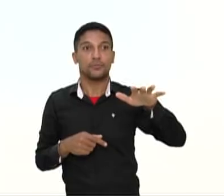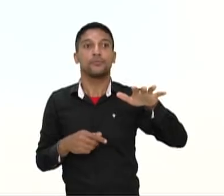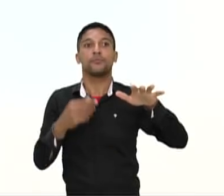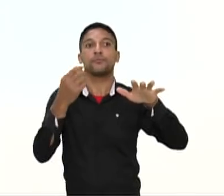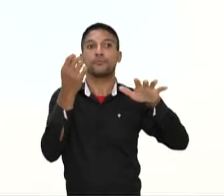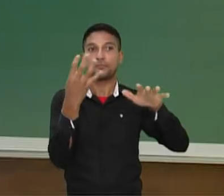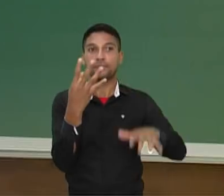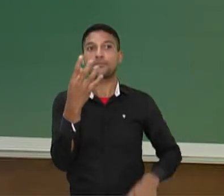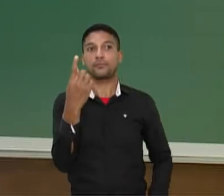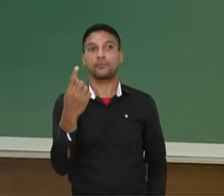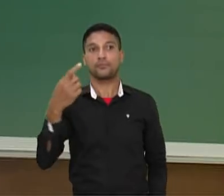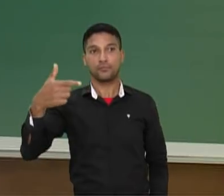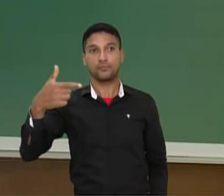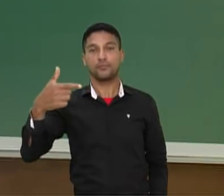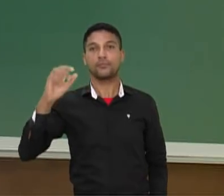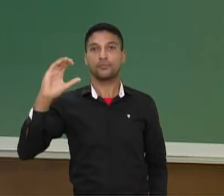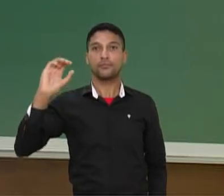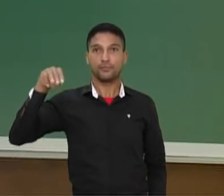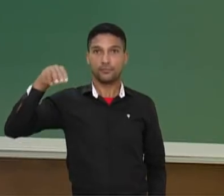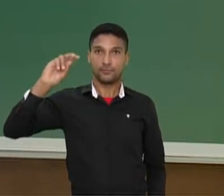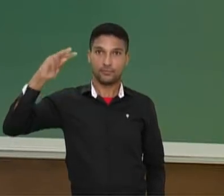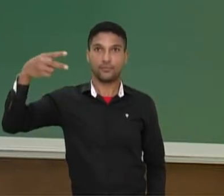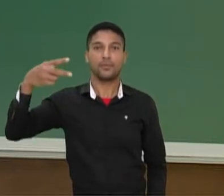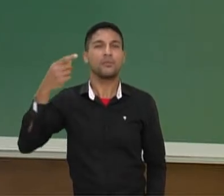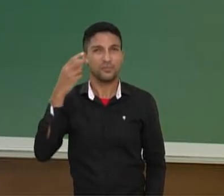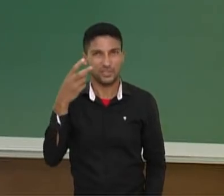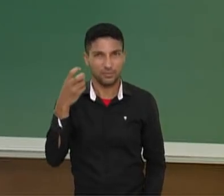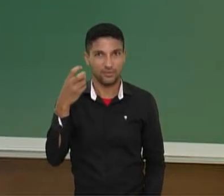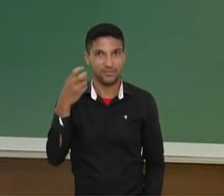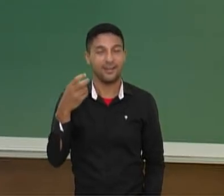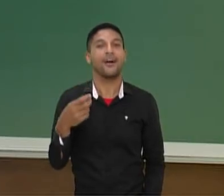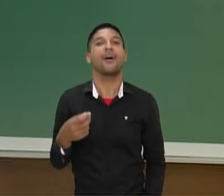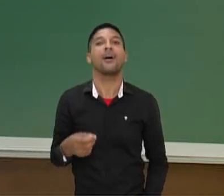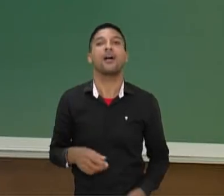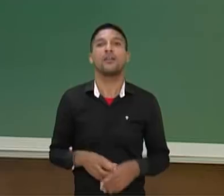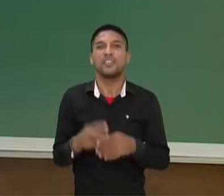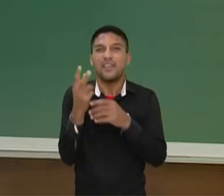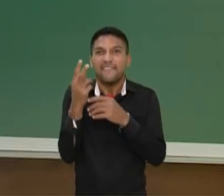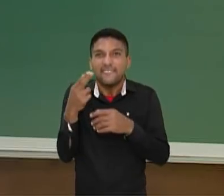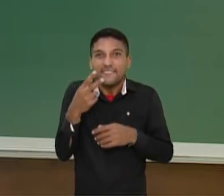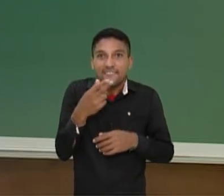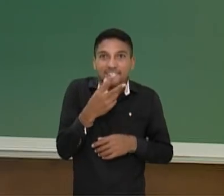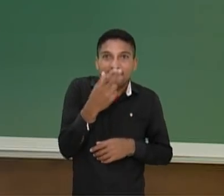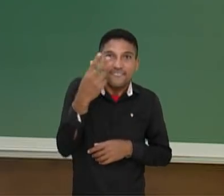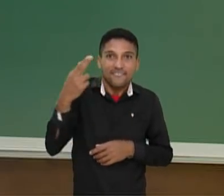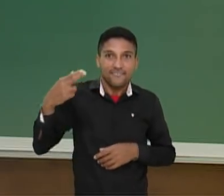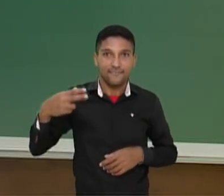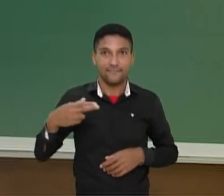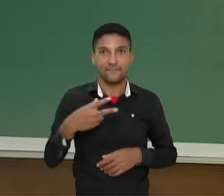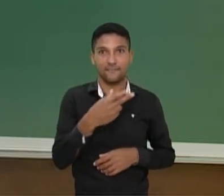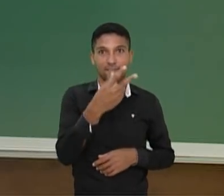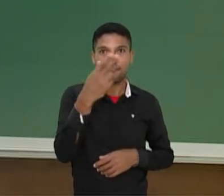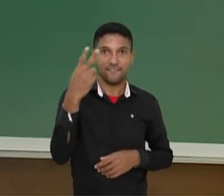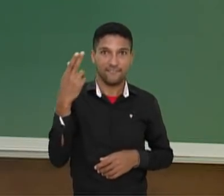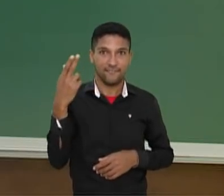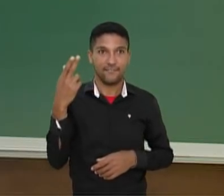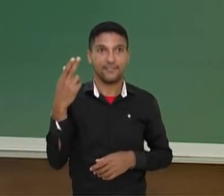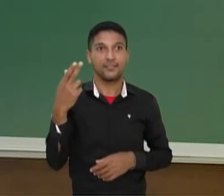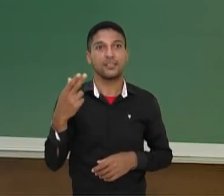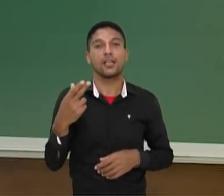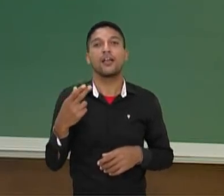sabemos. Mas tendo as medidinhas em volta, a gente conseguiu repartindo ela em pedaços que a gente